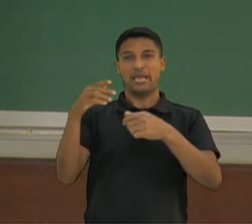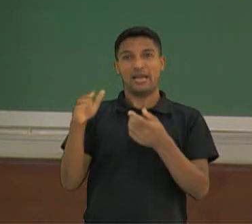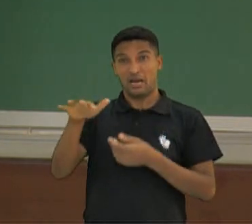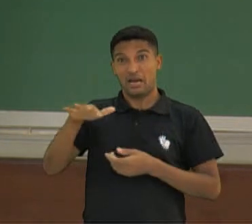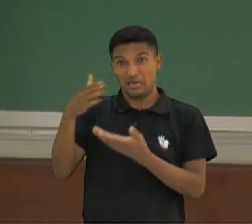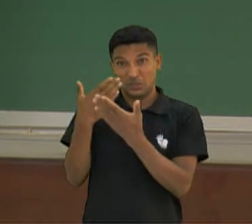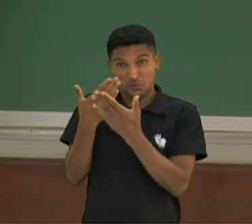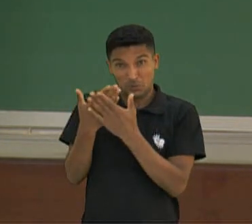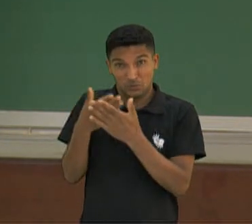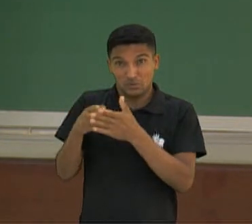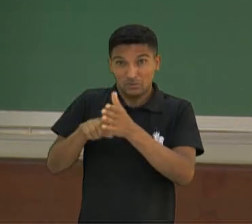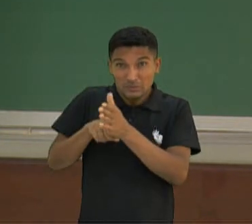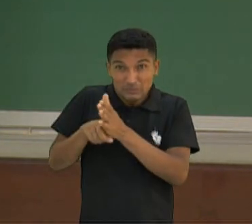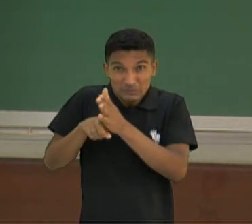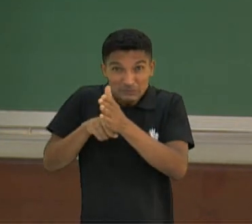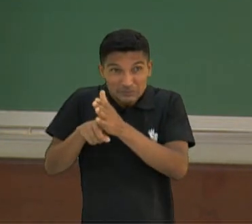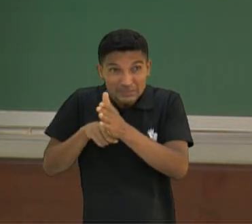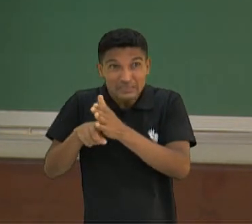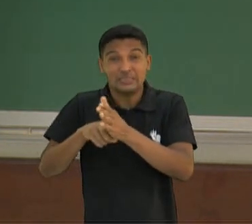pesquisa.